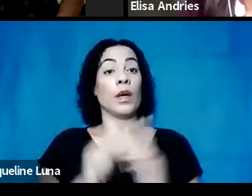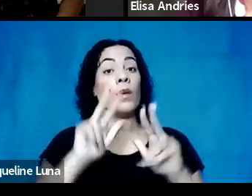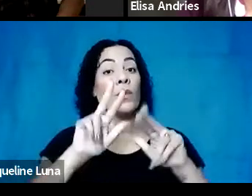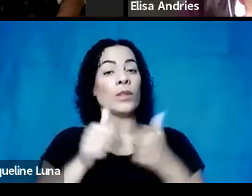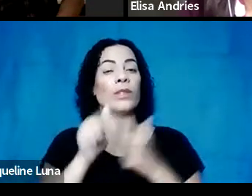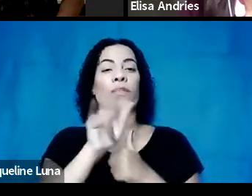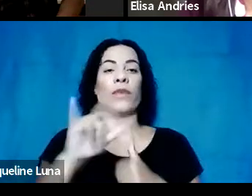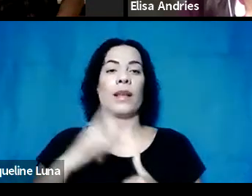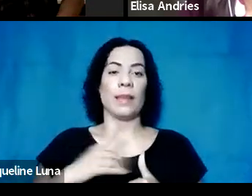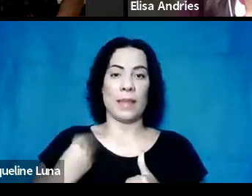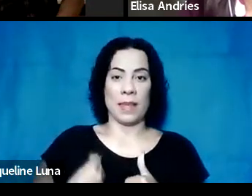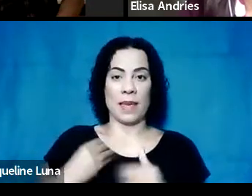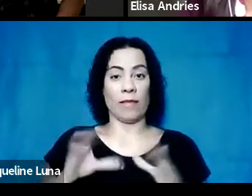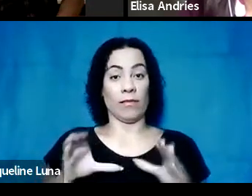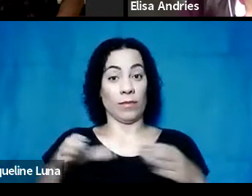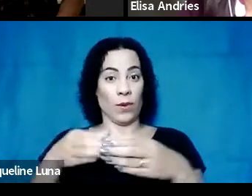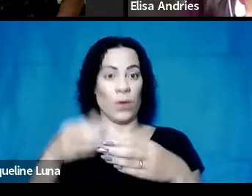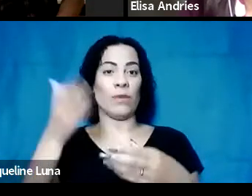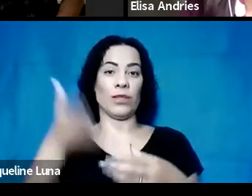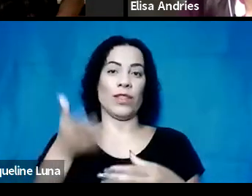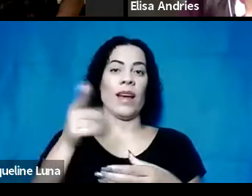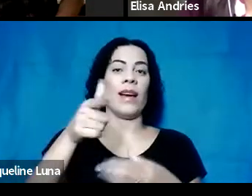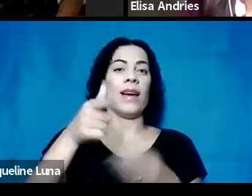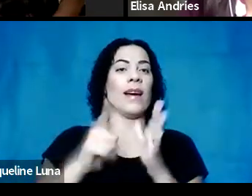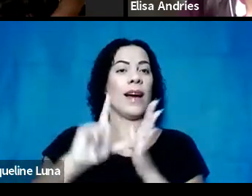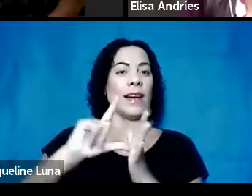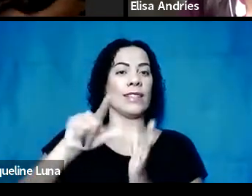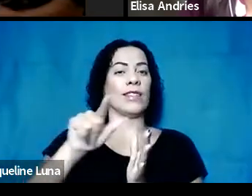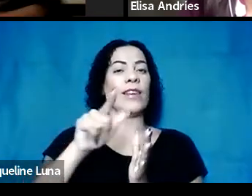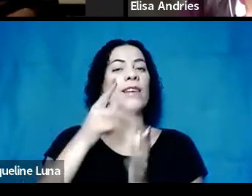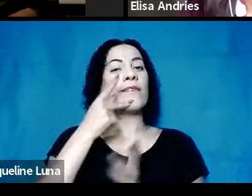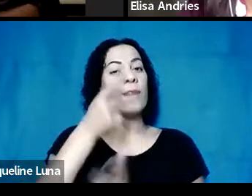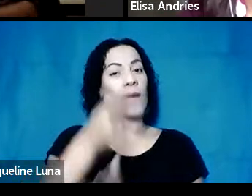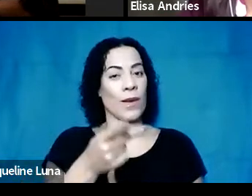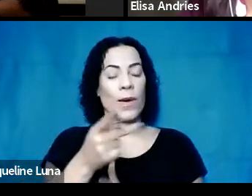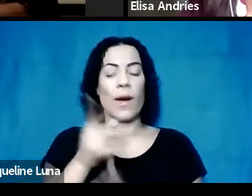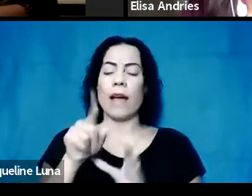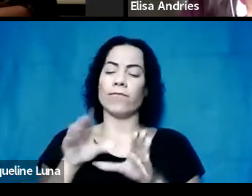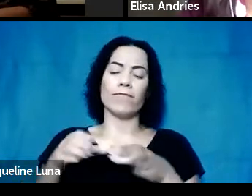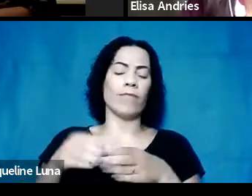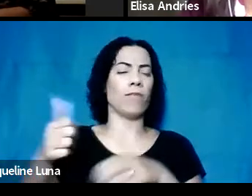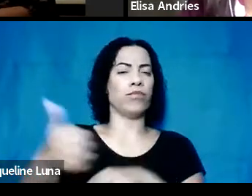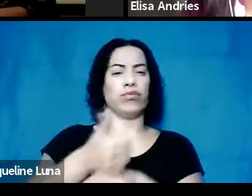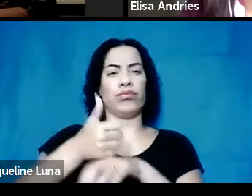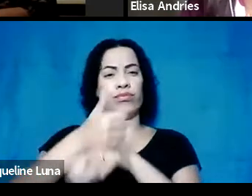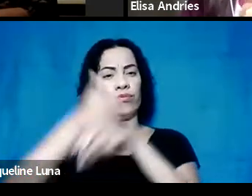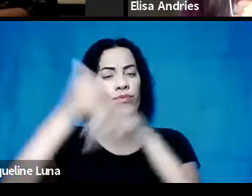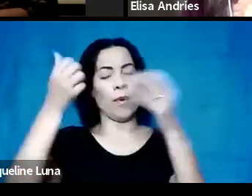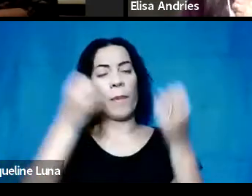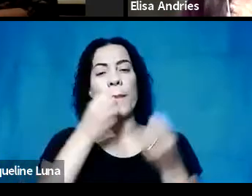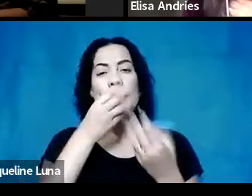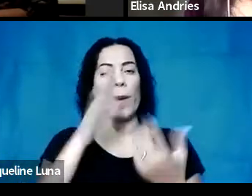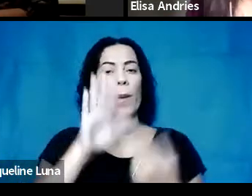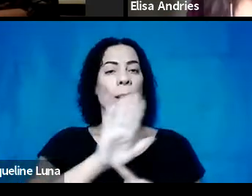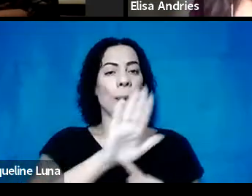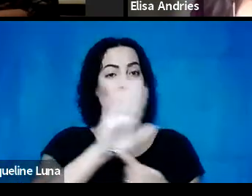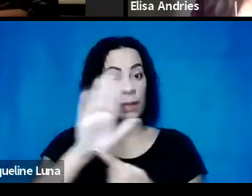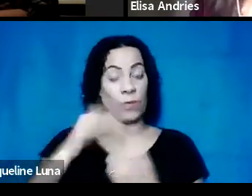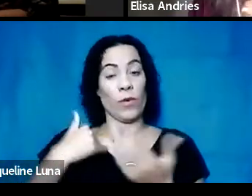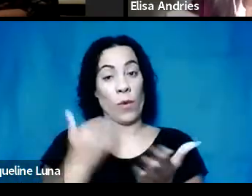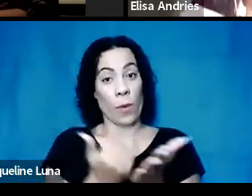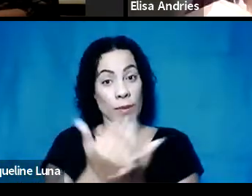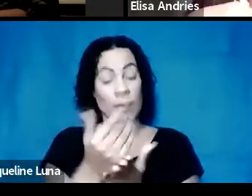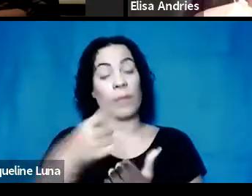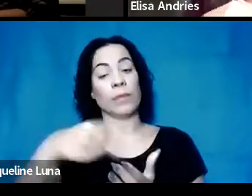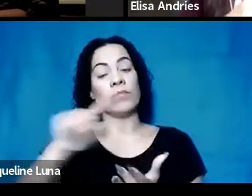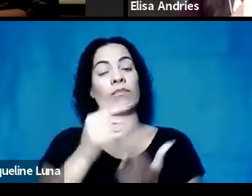que Rita já trouxe aqui com a gente, um time de primeira, né? Então vou às apresentações para a gente começar a conversar.